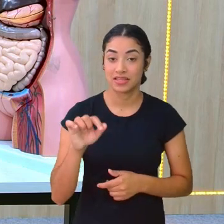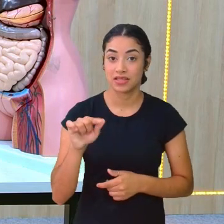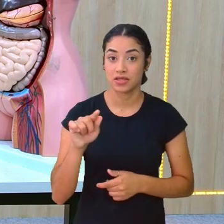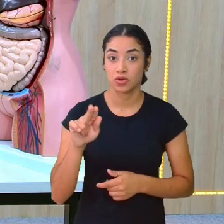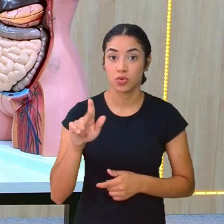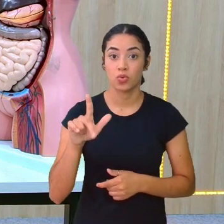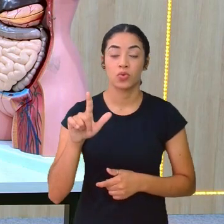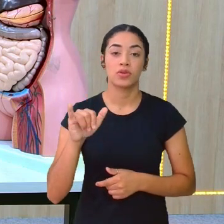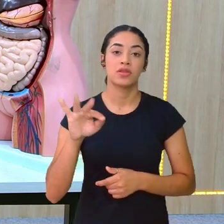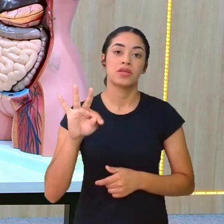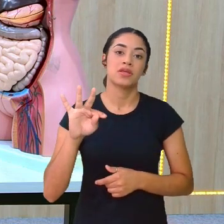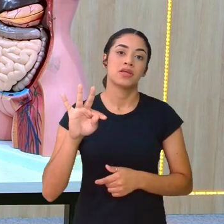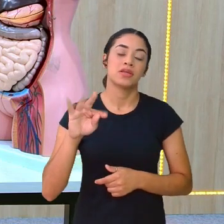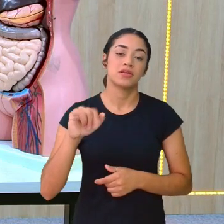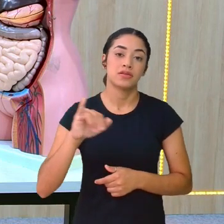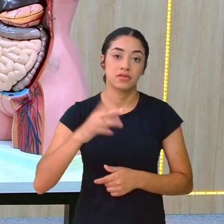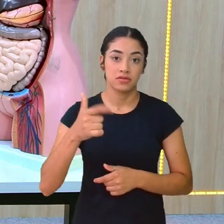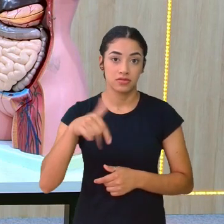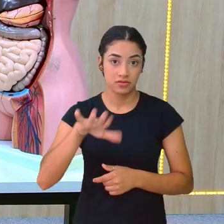interessante nesse esôfago.